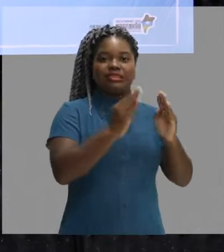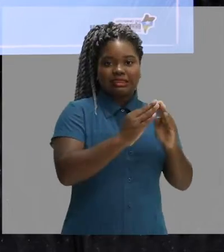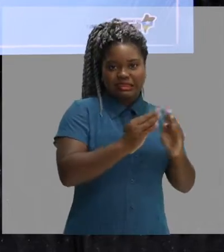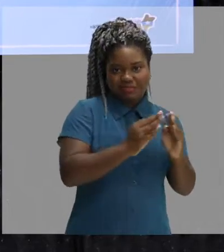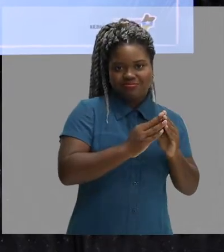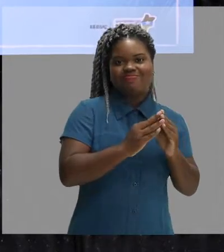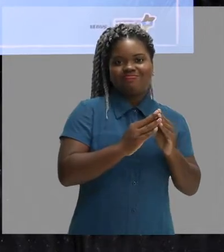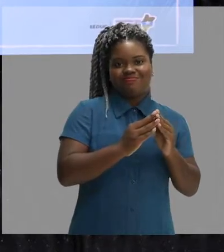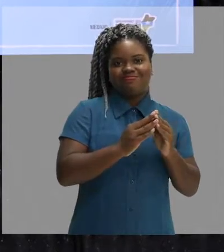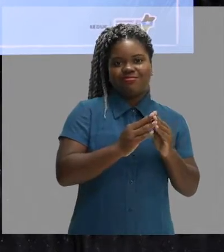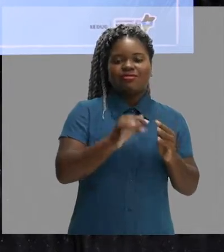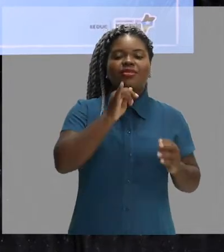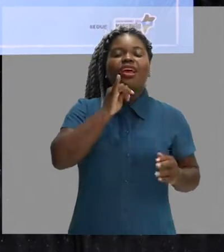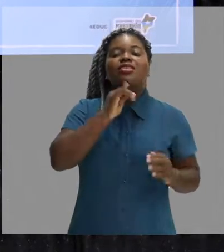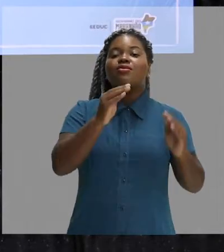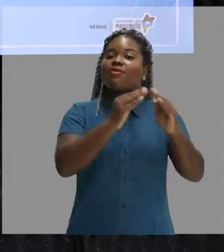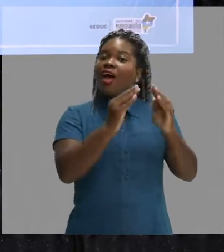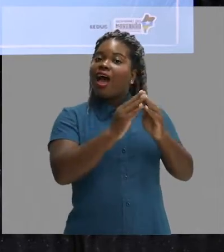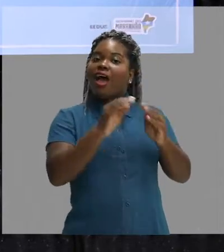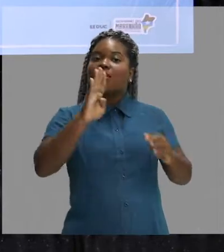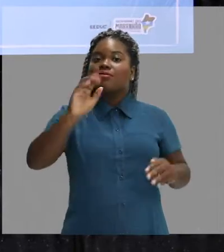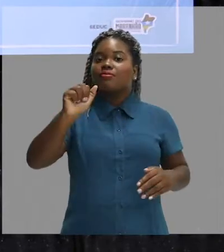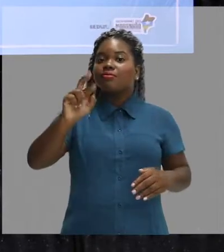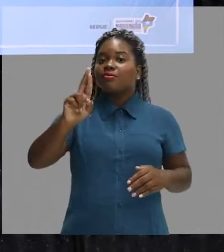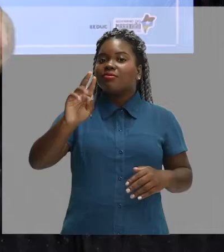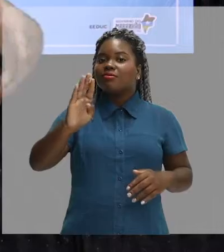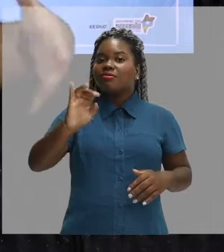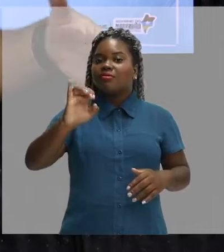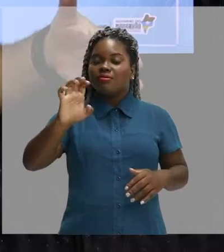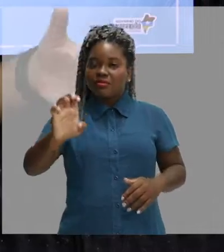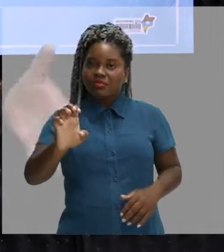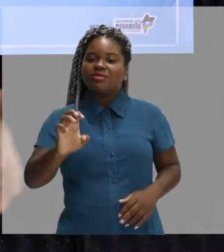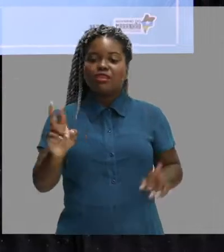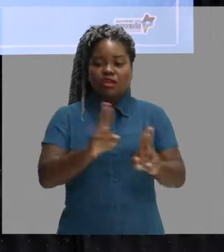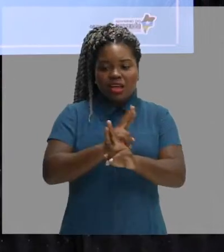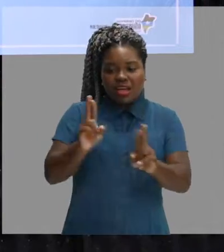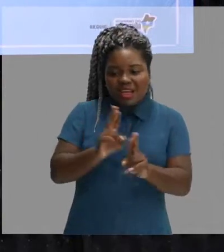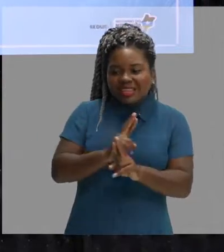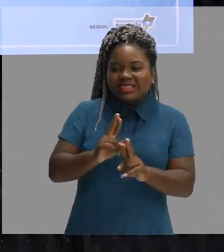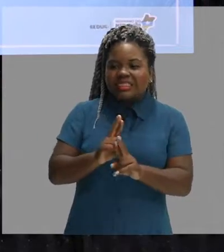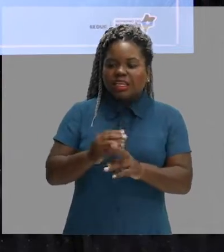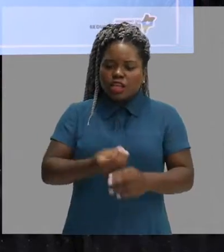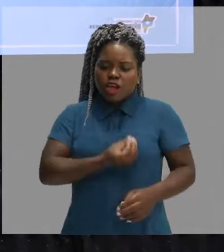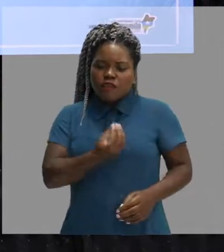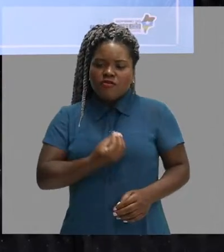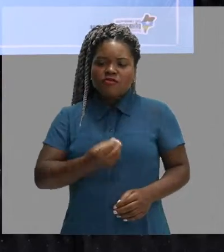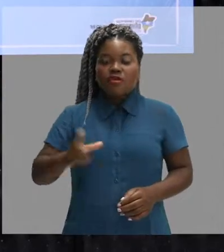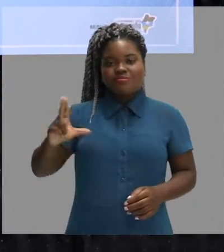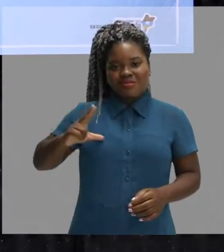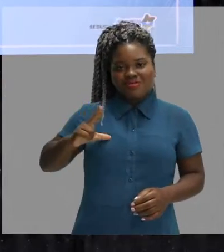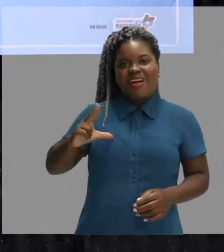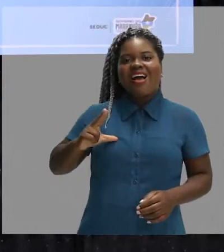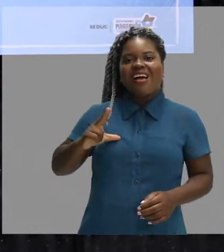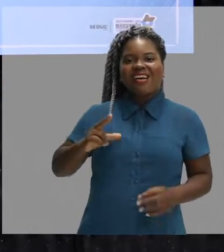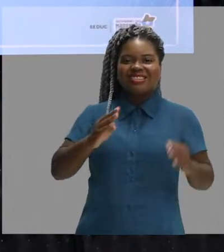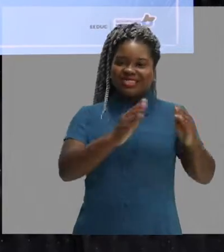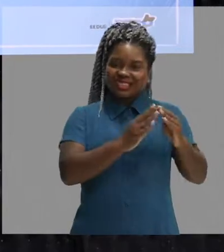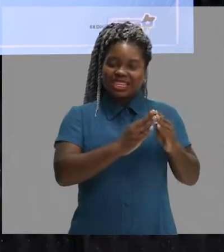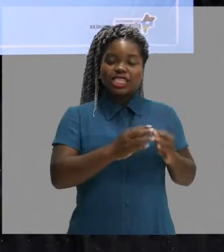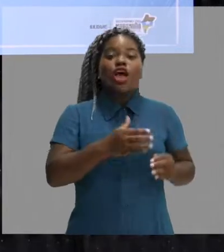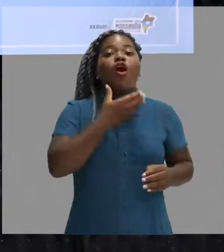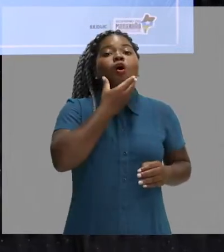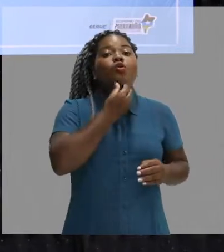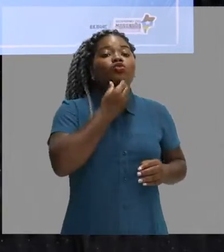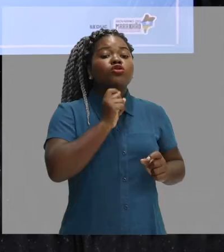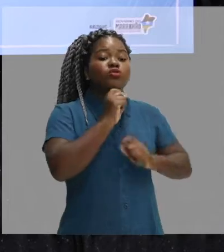exemplo, né? Então você vai percebendo que os brinquedos eles estão ali relacionados à vida privada, ao ambiente da casa. Os meninos,